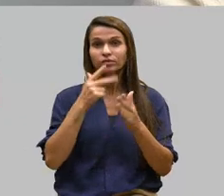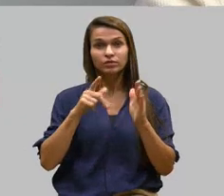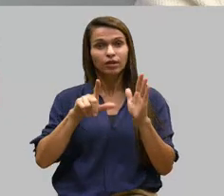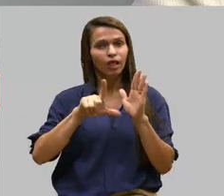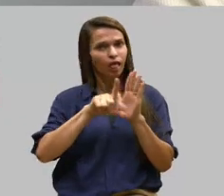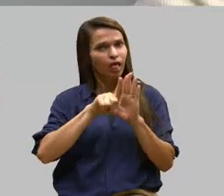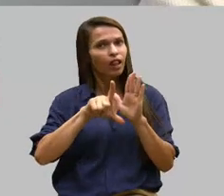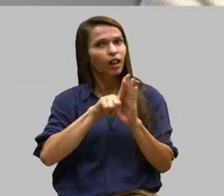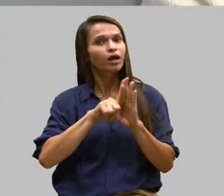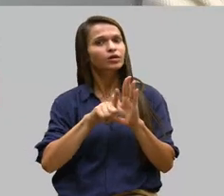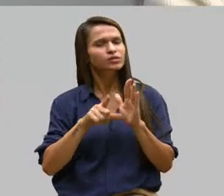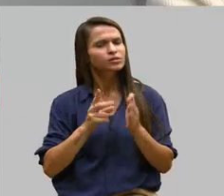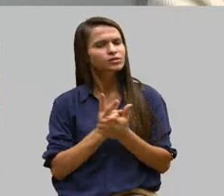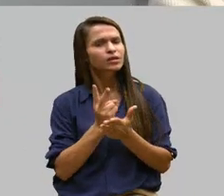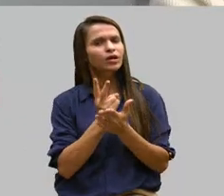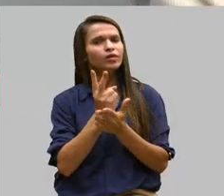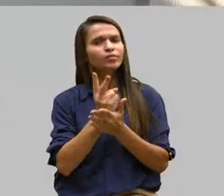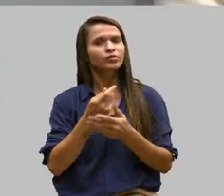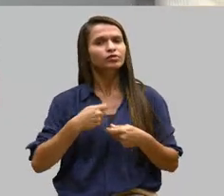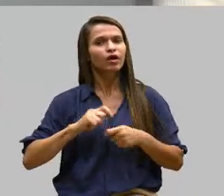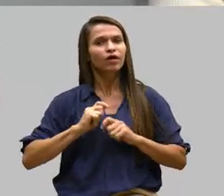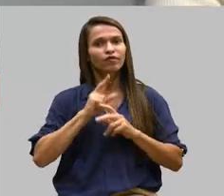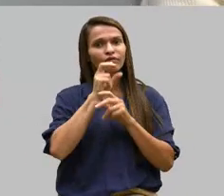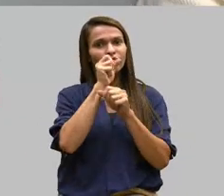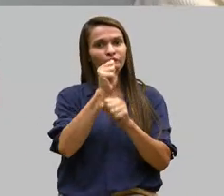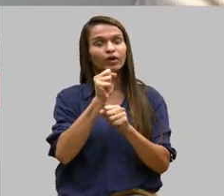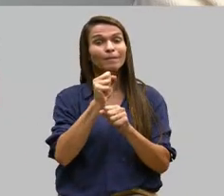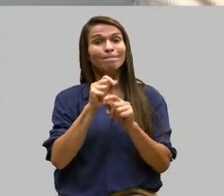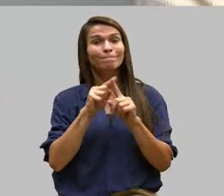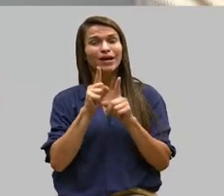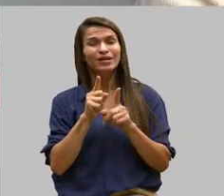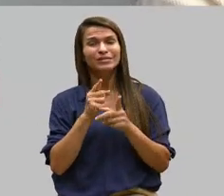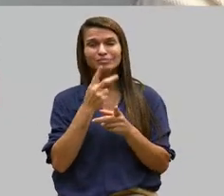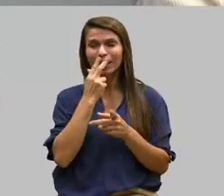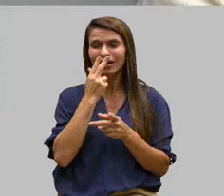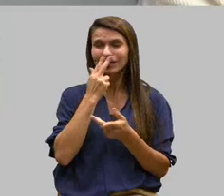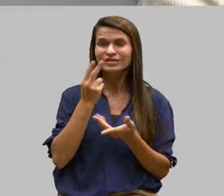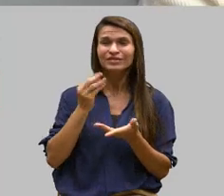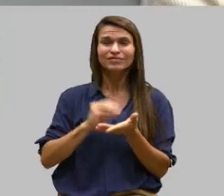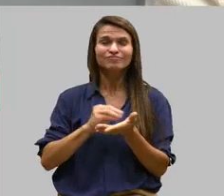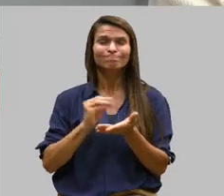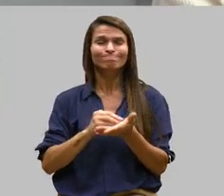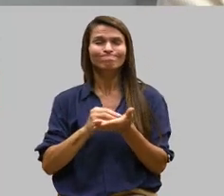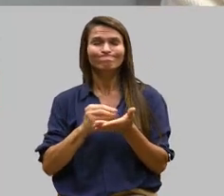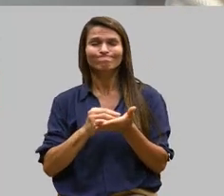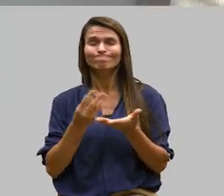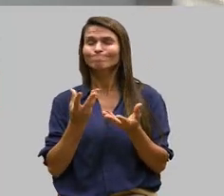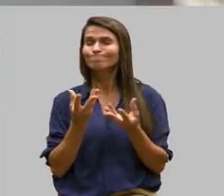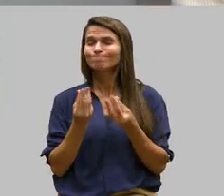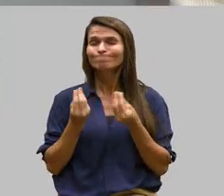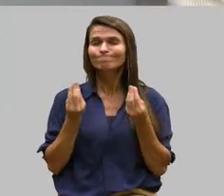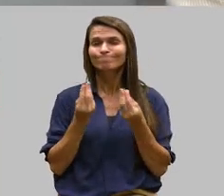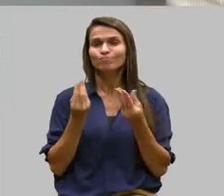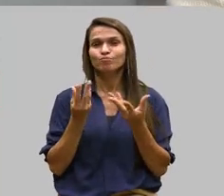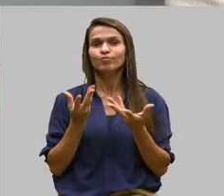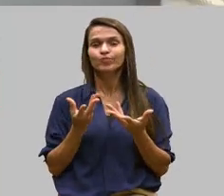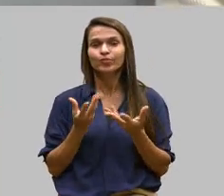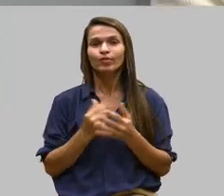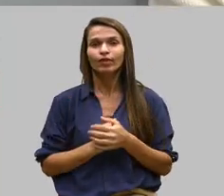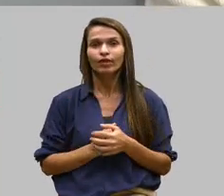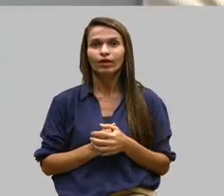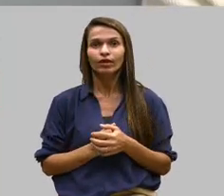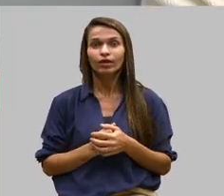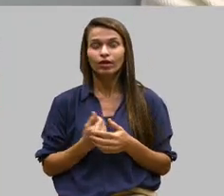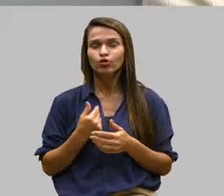e situações a todo instante que fortalece ainda nós temos dificuldades em vencê-las né E foi uma vez